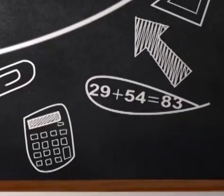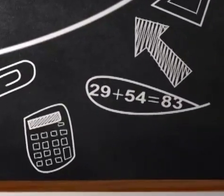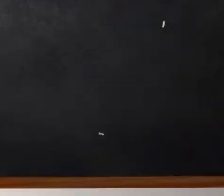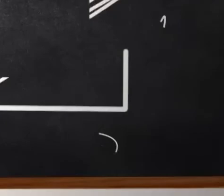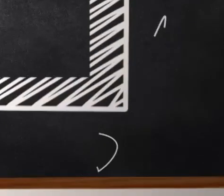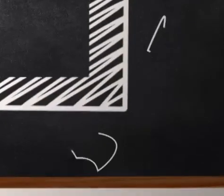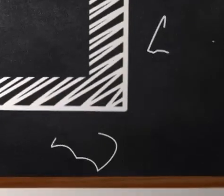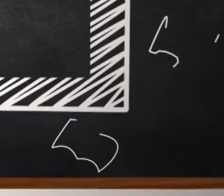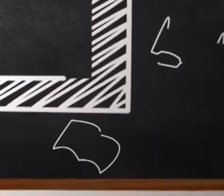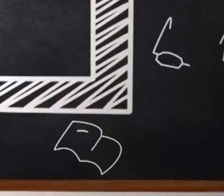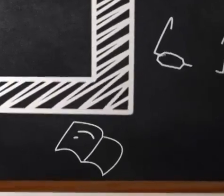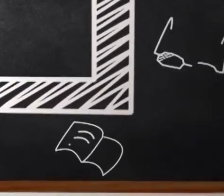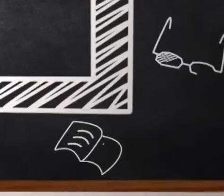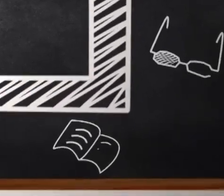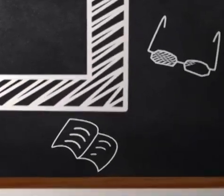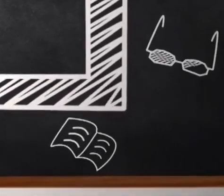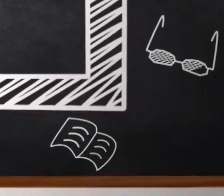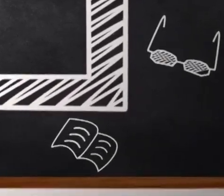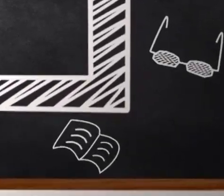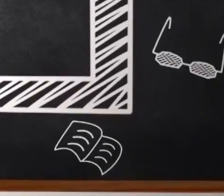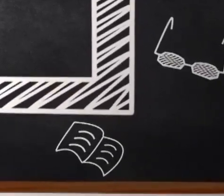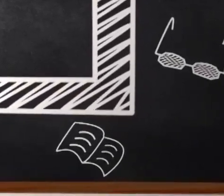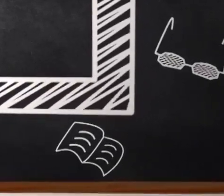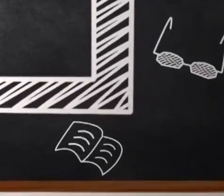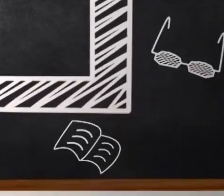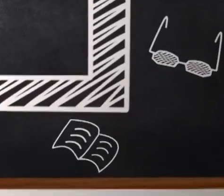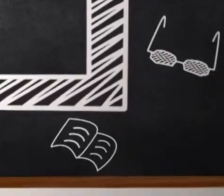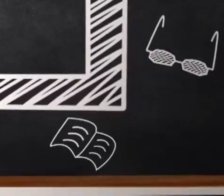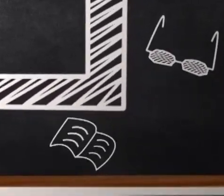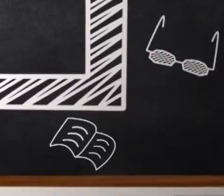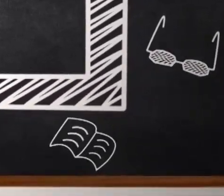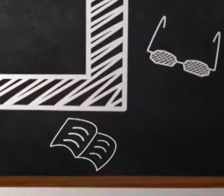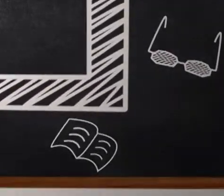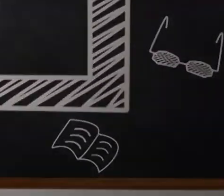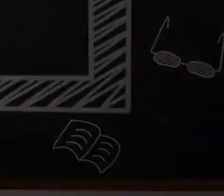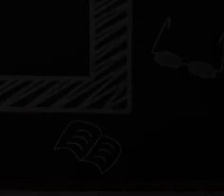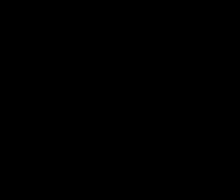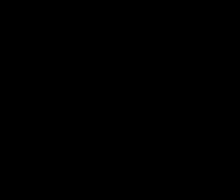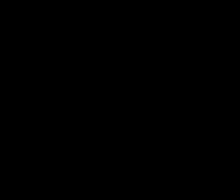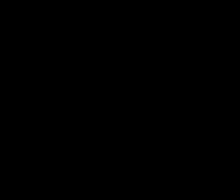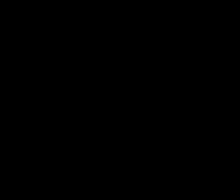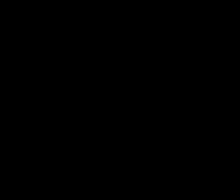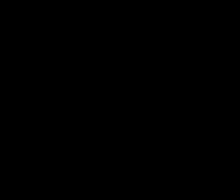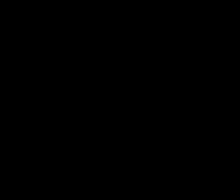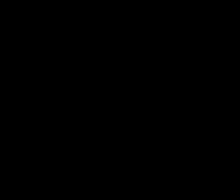aqui ele é mais refringente, ou seja, o N2 aqui é maior que o N1, então só sobra uma alternativa aí, né, que é a letra D. A letra